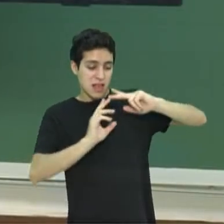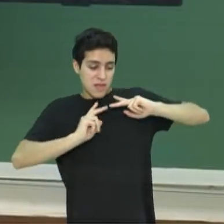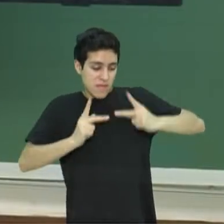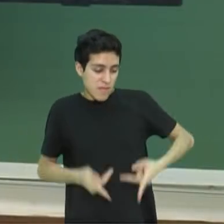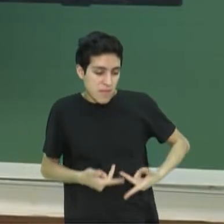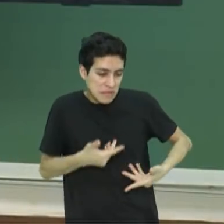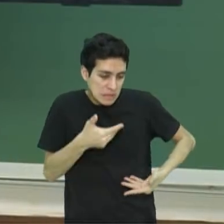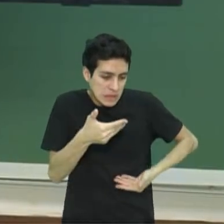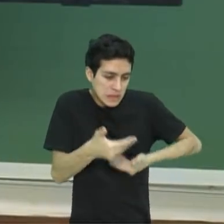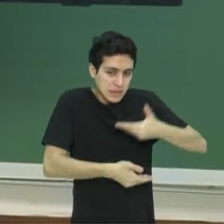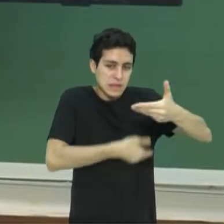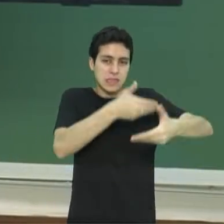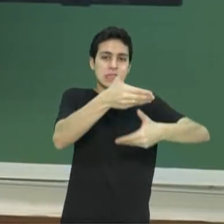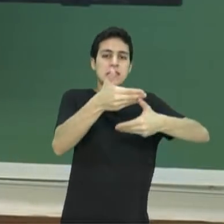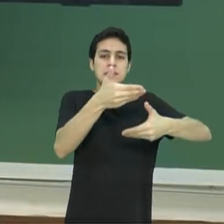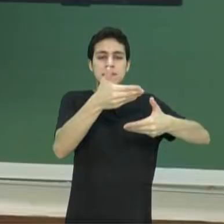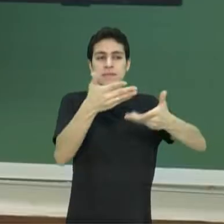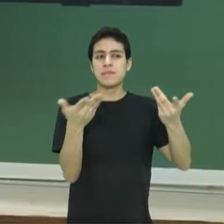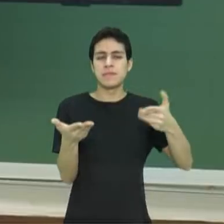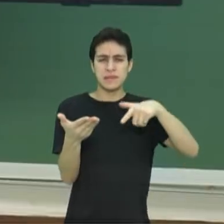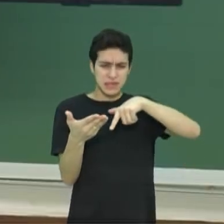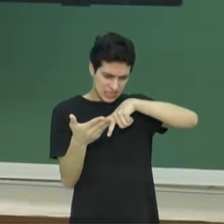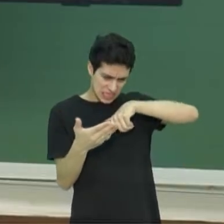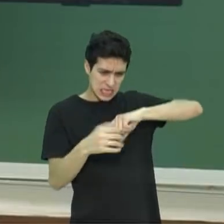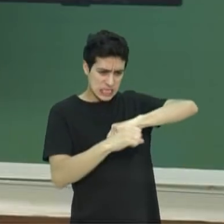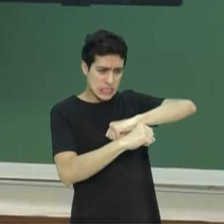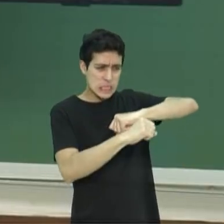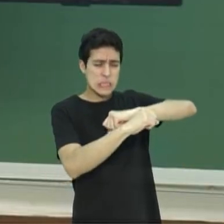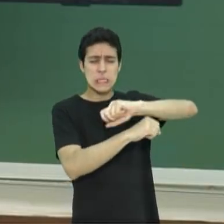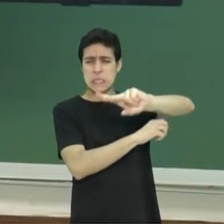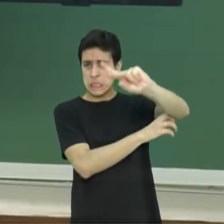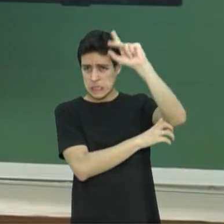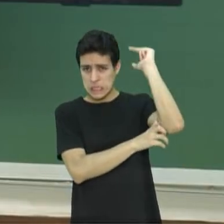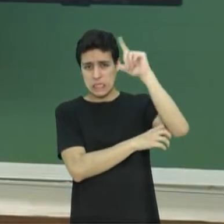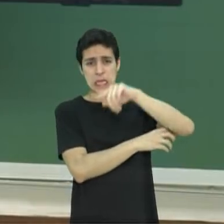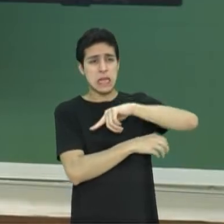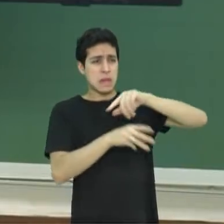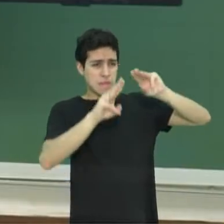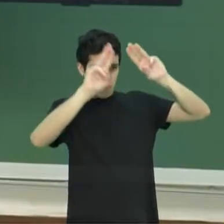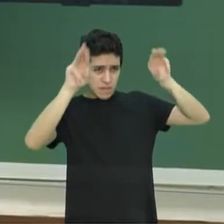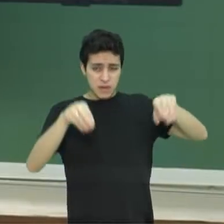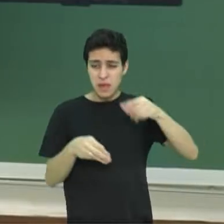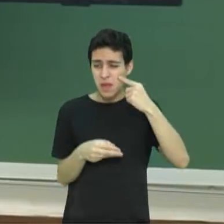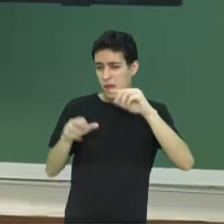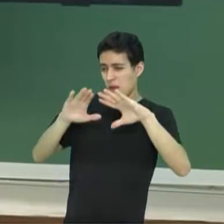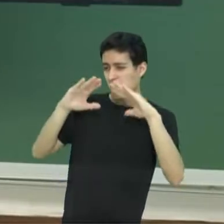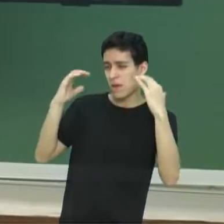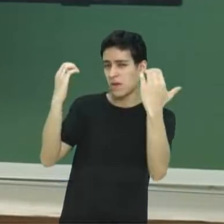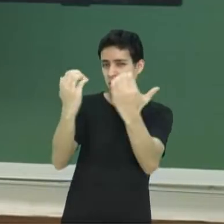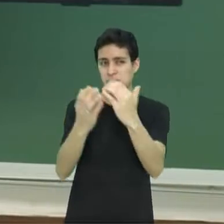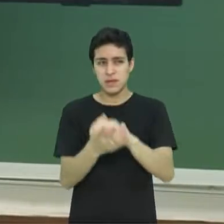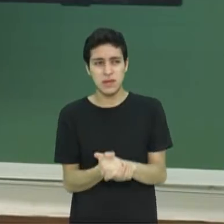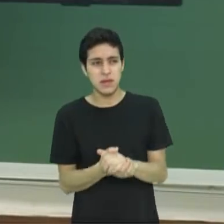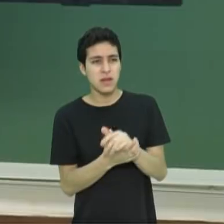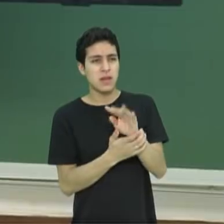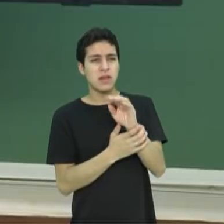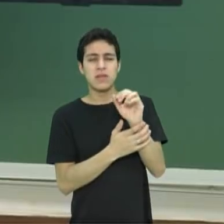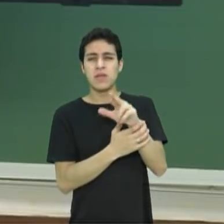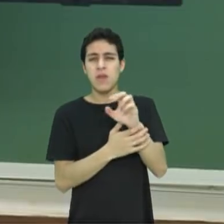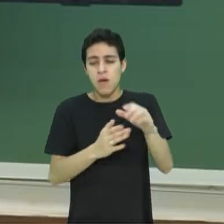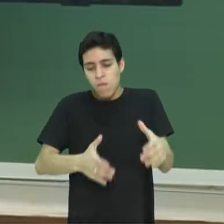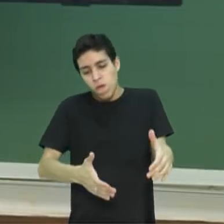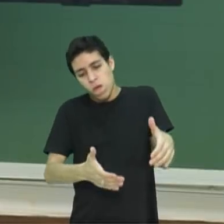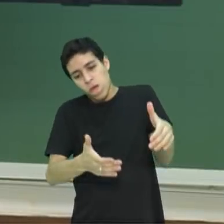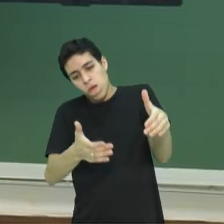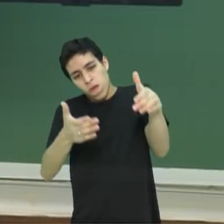Humana, então tem edificações muito antigas, né? Museus, o Coliseu de Roma, a Torre de Pisa, tem lugares